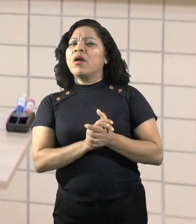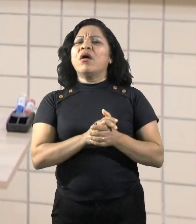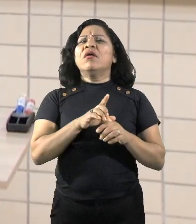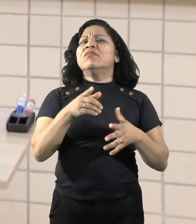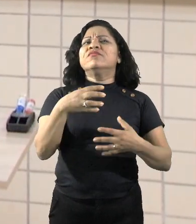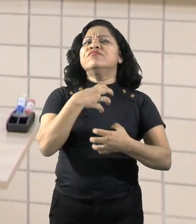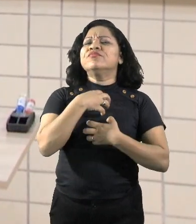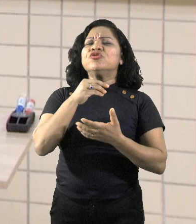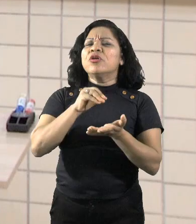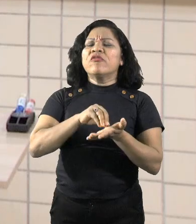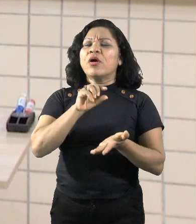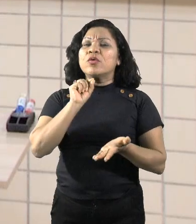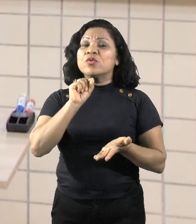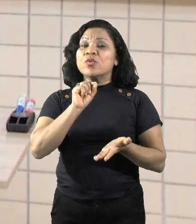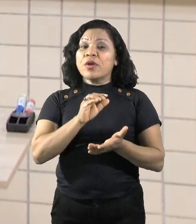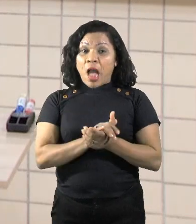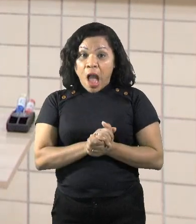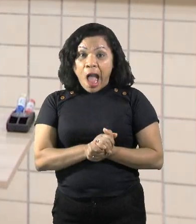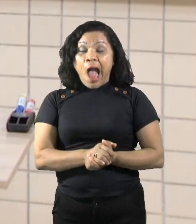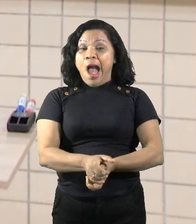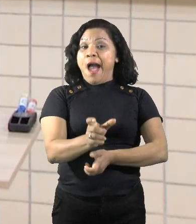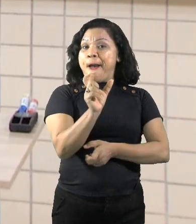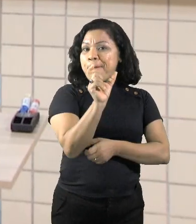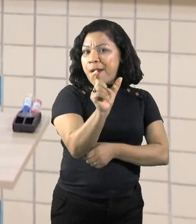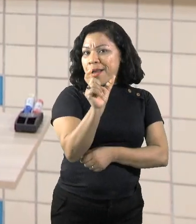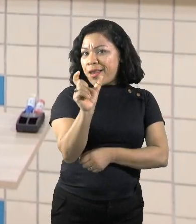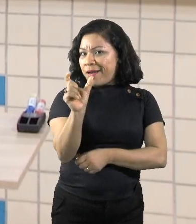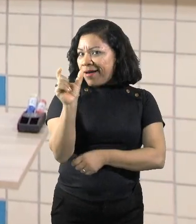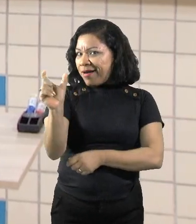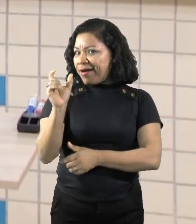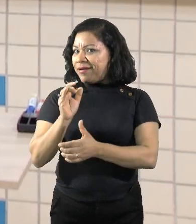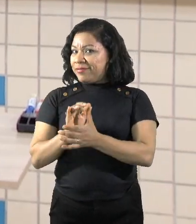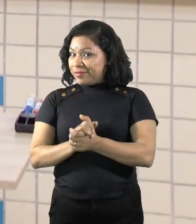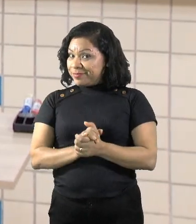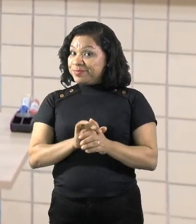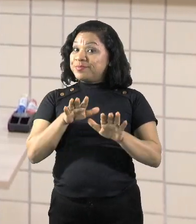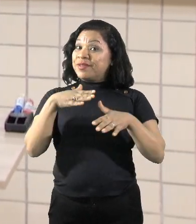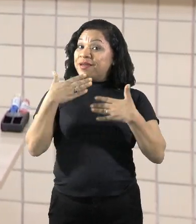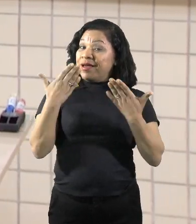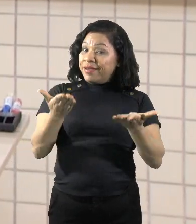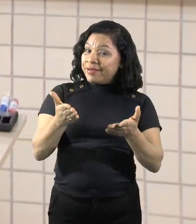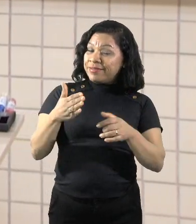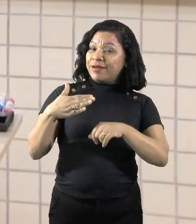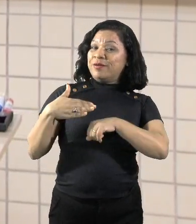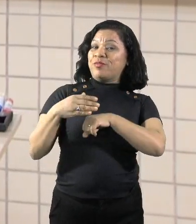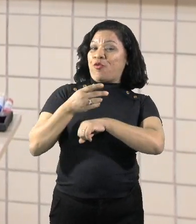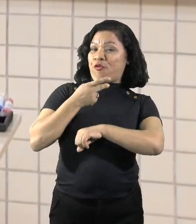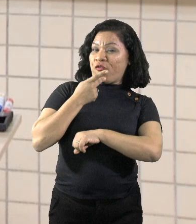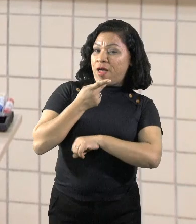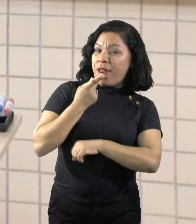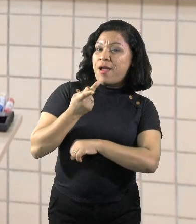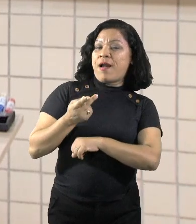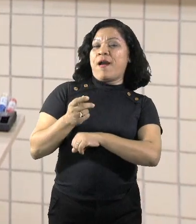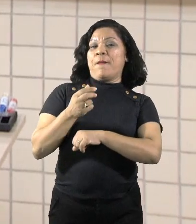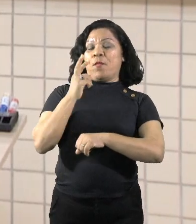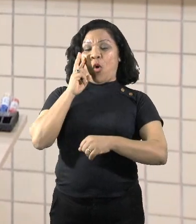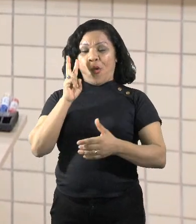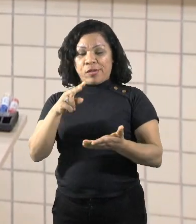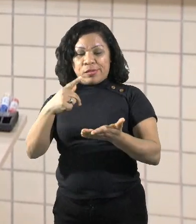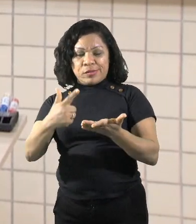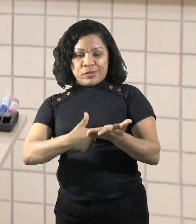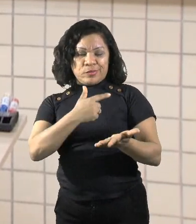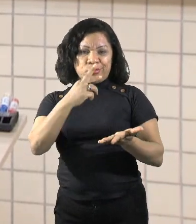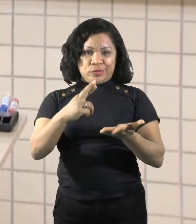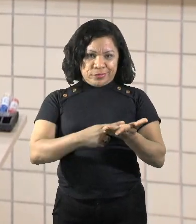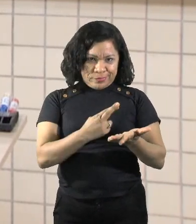Fava? As palavras. Então, quando falamos com alguém ou lemos um livro ou uma revista, estamos utilizando